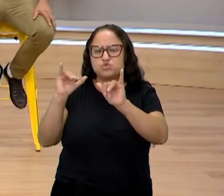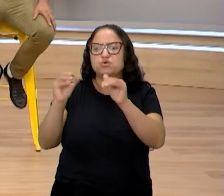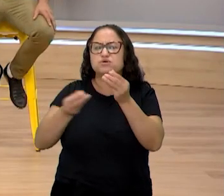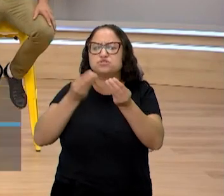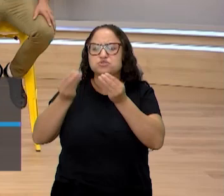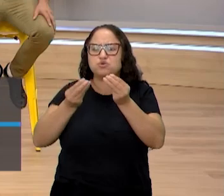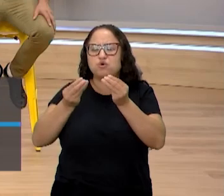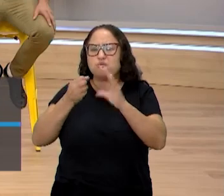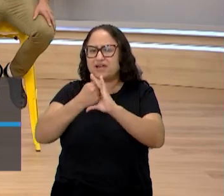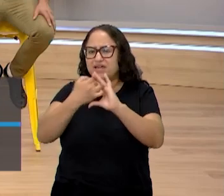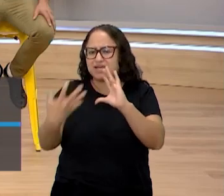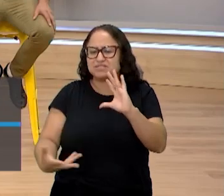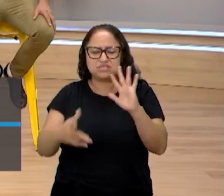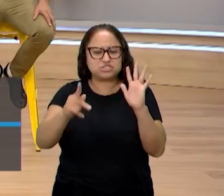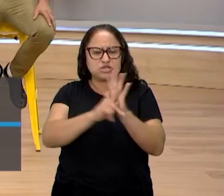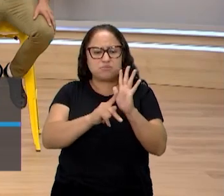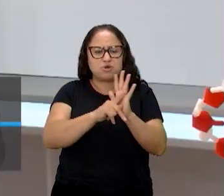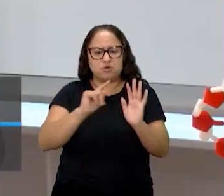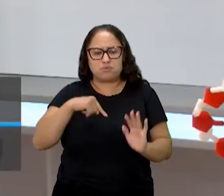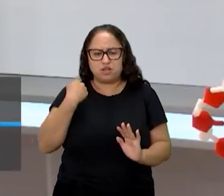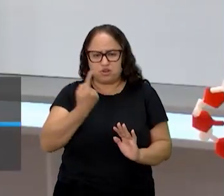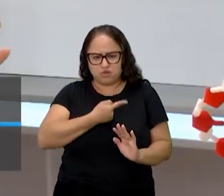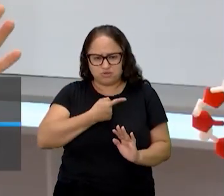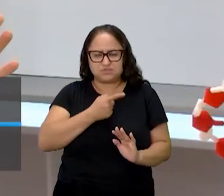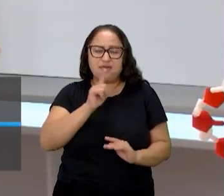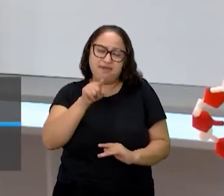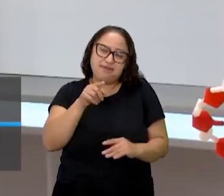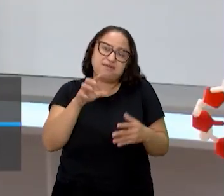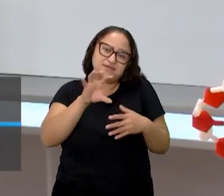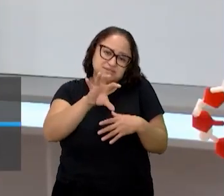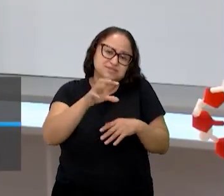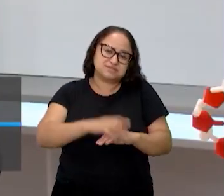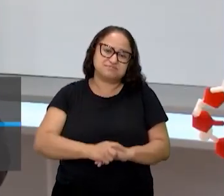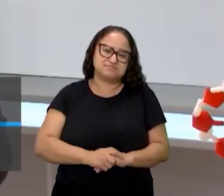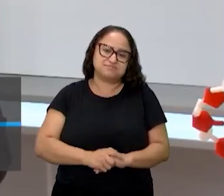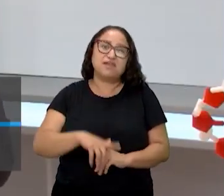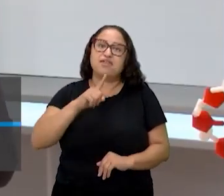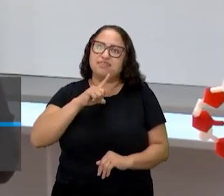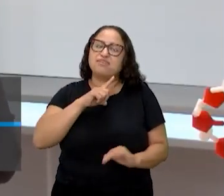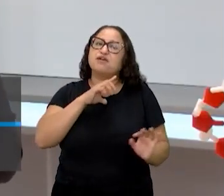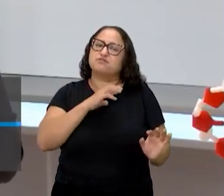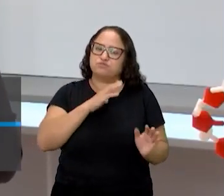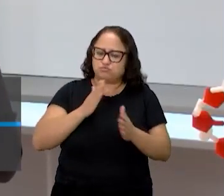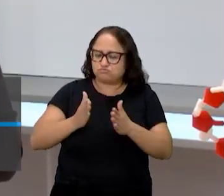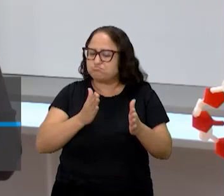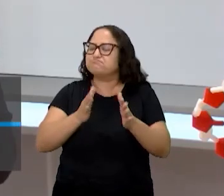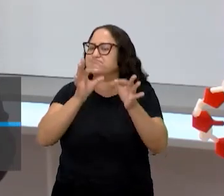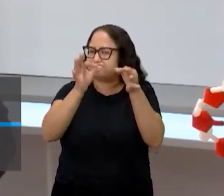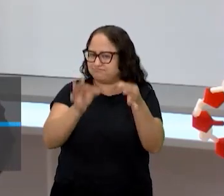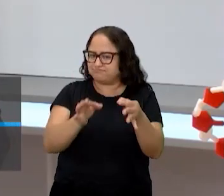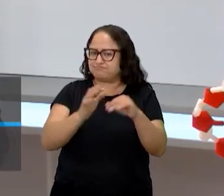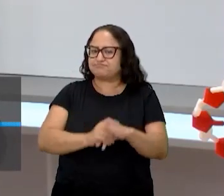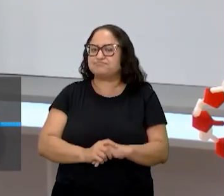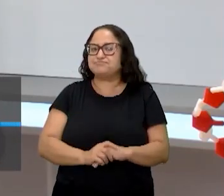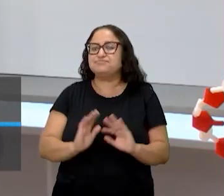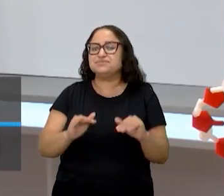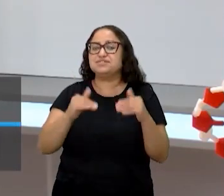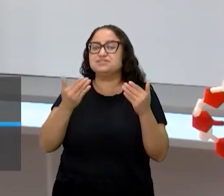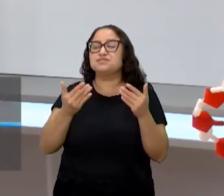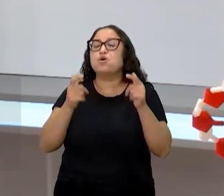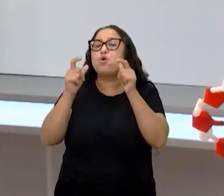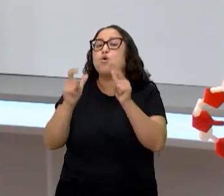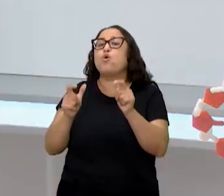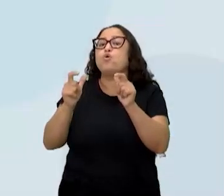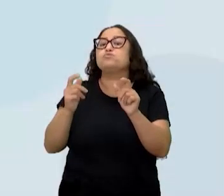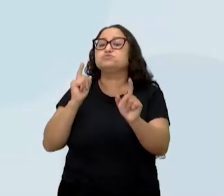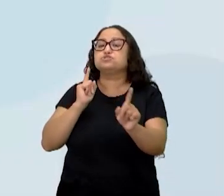das nossas características, e é justamente por aí, né? A gente está aí no caminho certo, é isso mesmo. É isso aí. E aí, né, onde ele pode